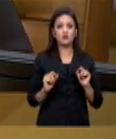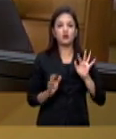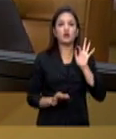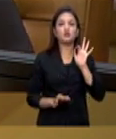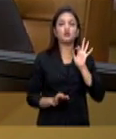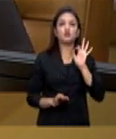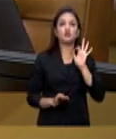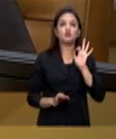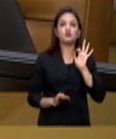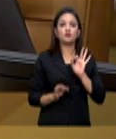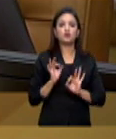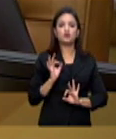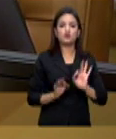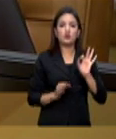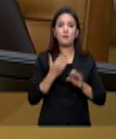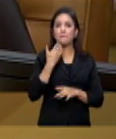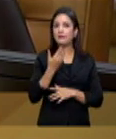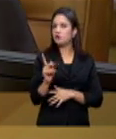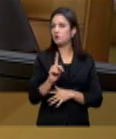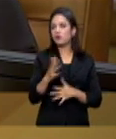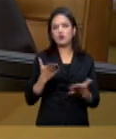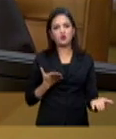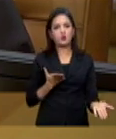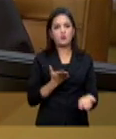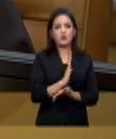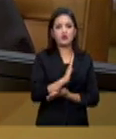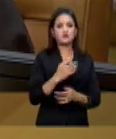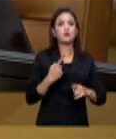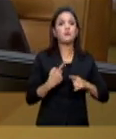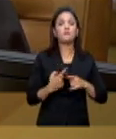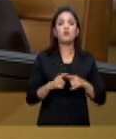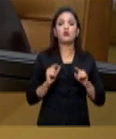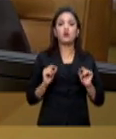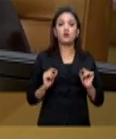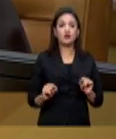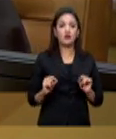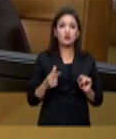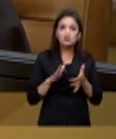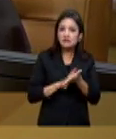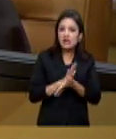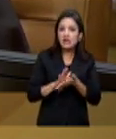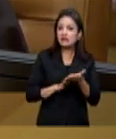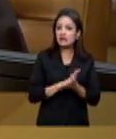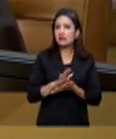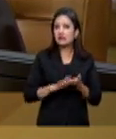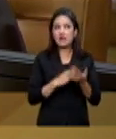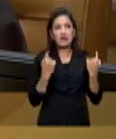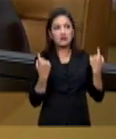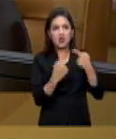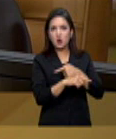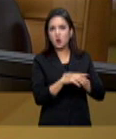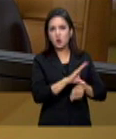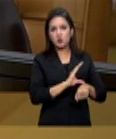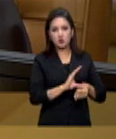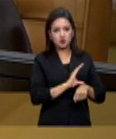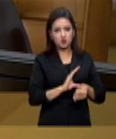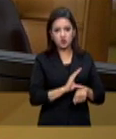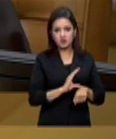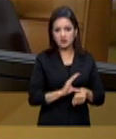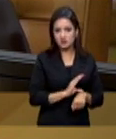julgar improcedente o pedido, por não vislumbrar inconstitucionalidade formal